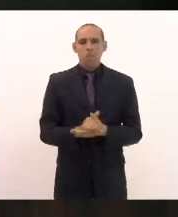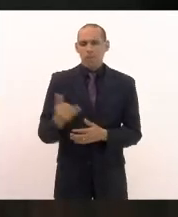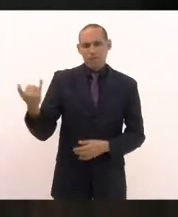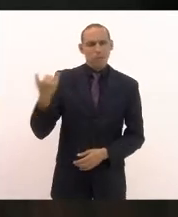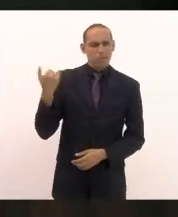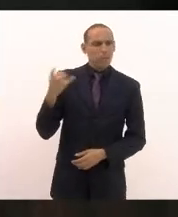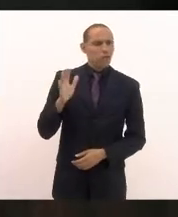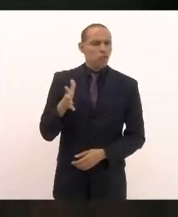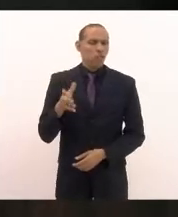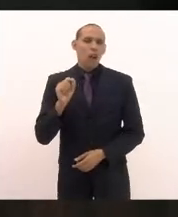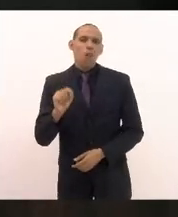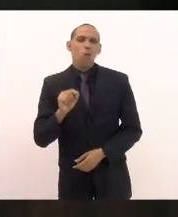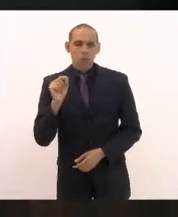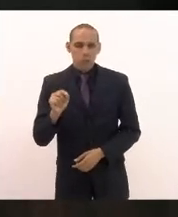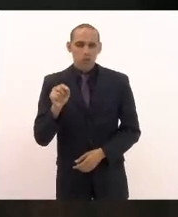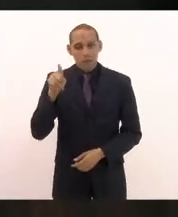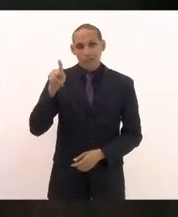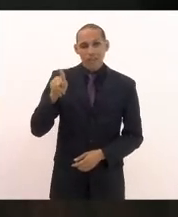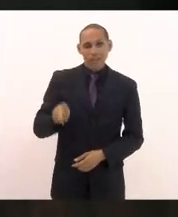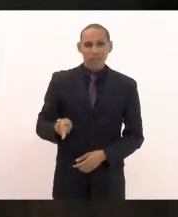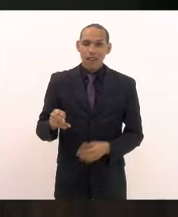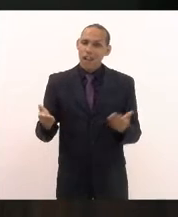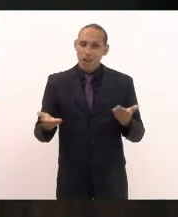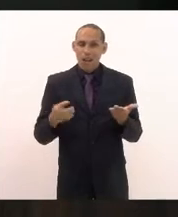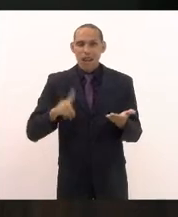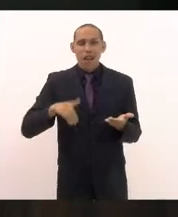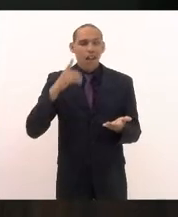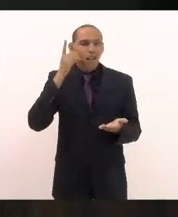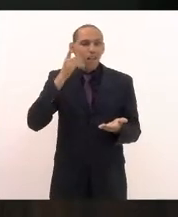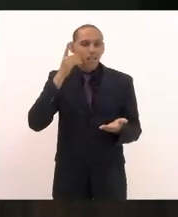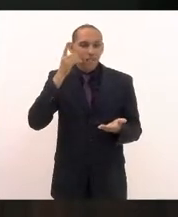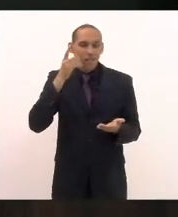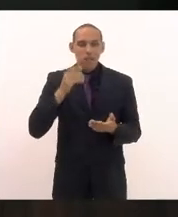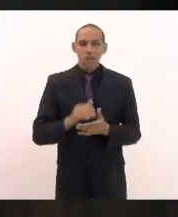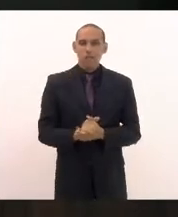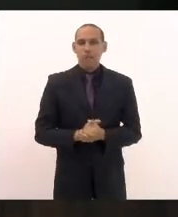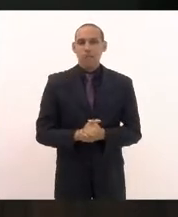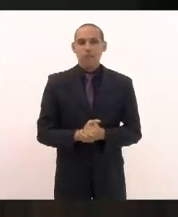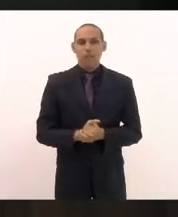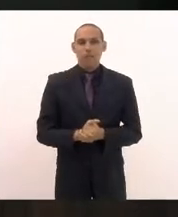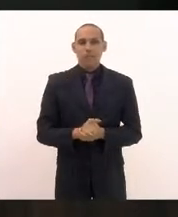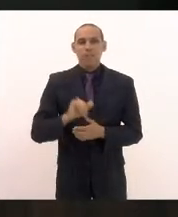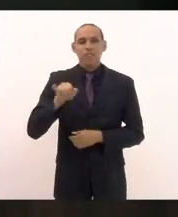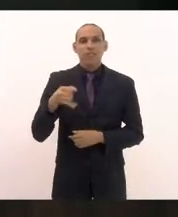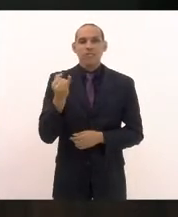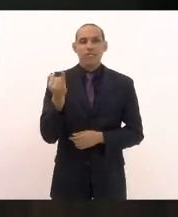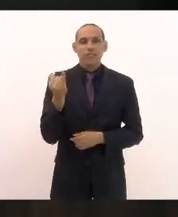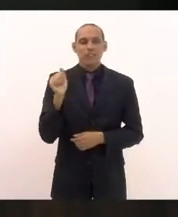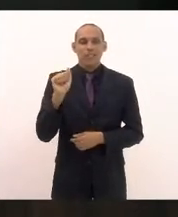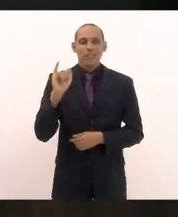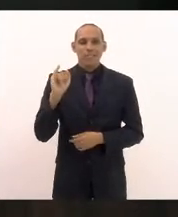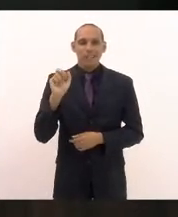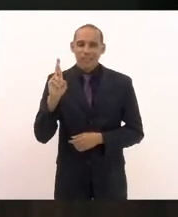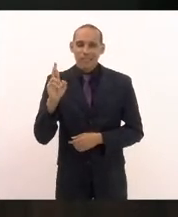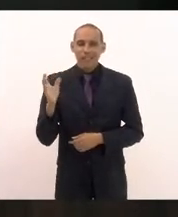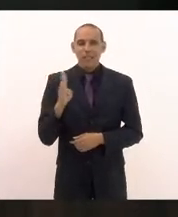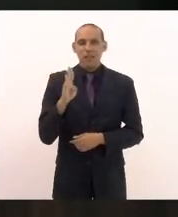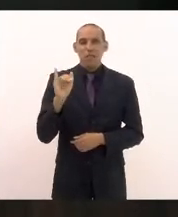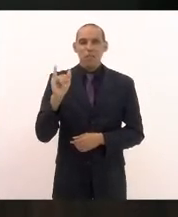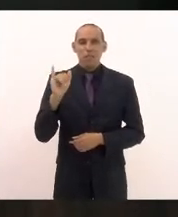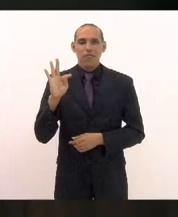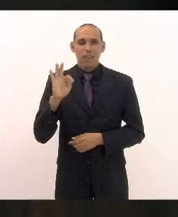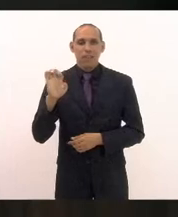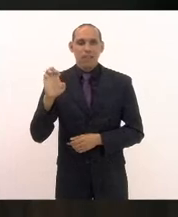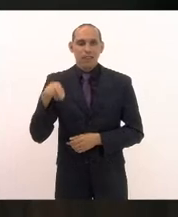avisado, o presidente em exercício no momento, que é o deputado Jair Bittencourt, que a sessão de terça-feira